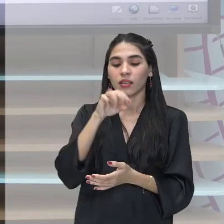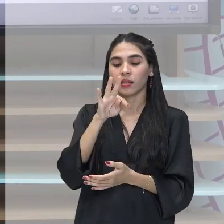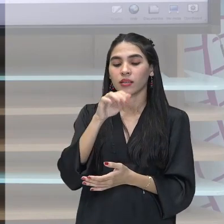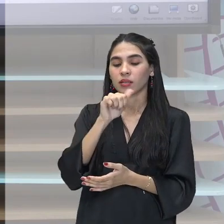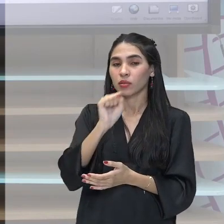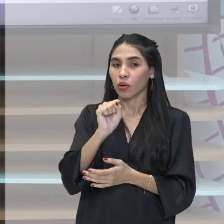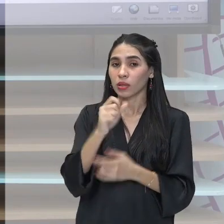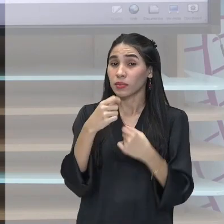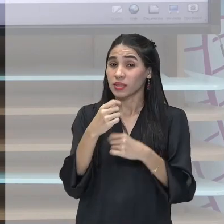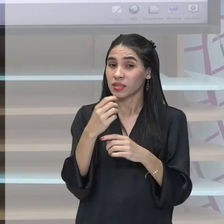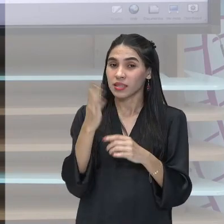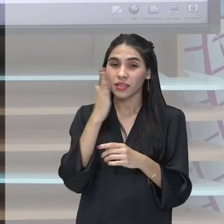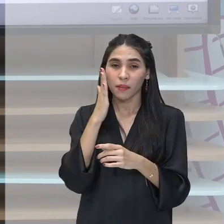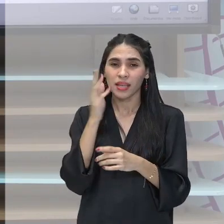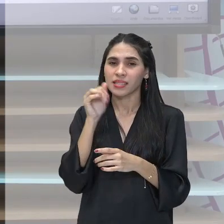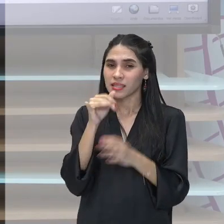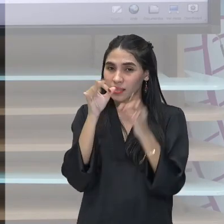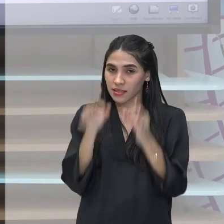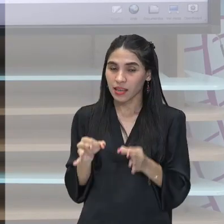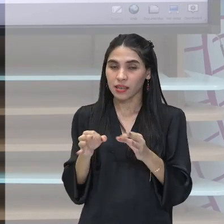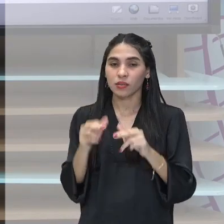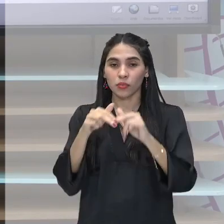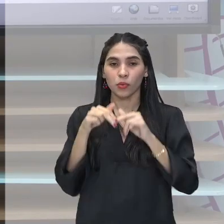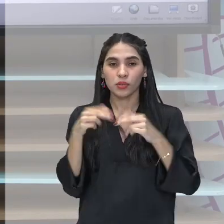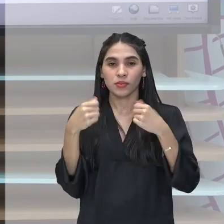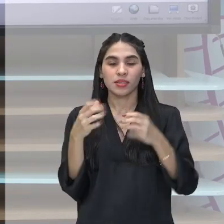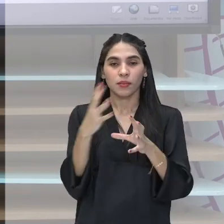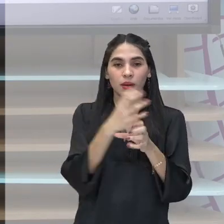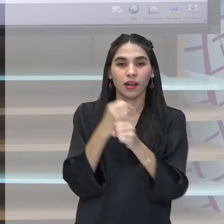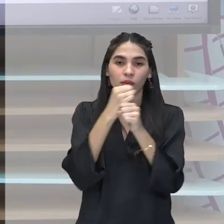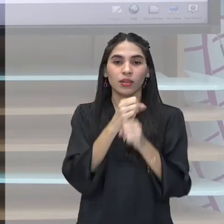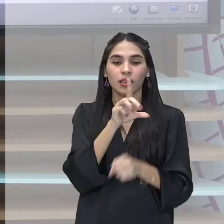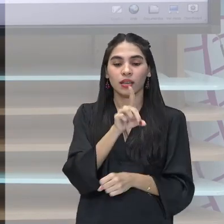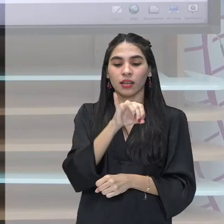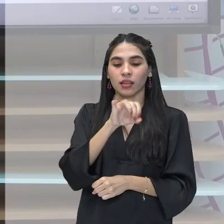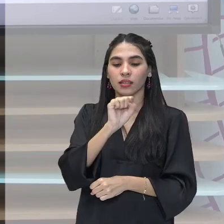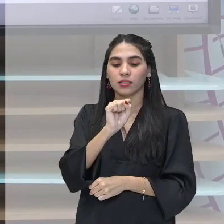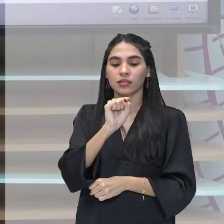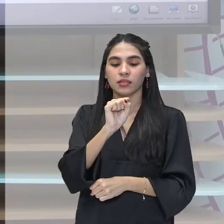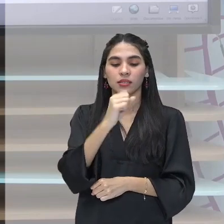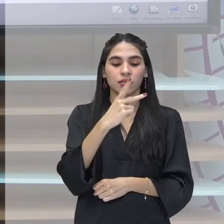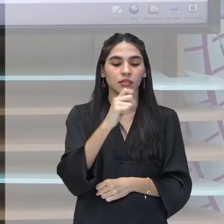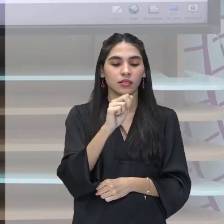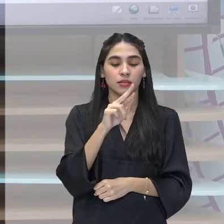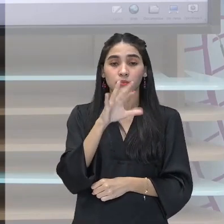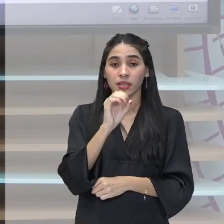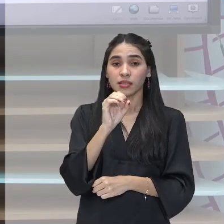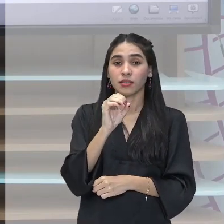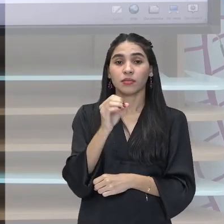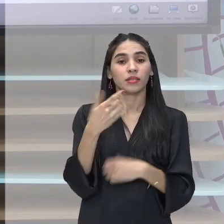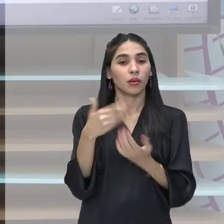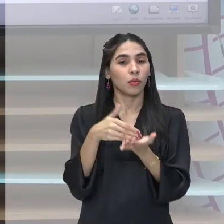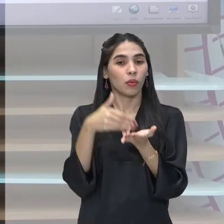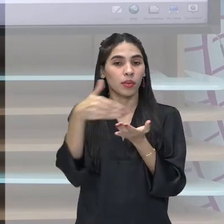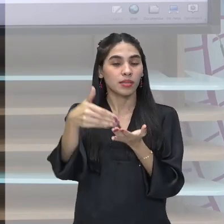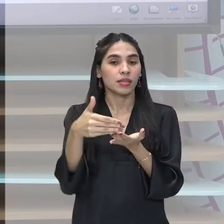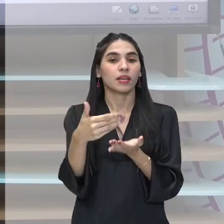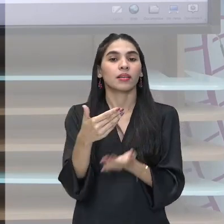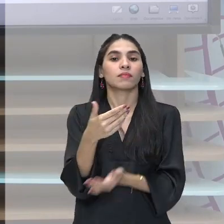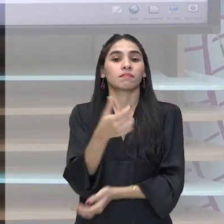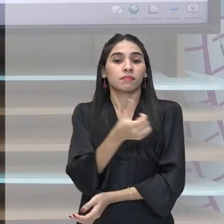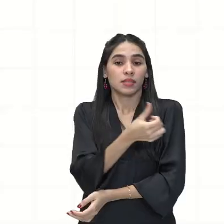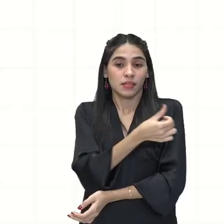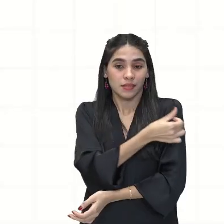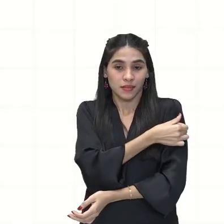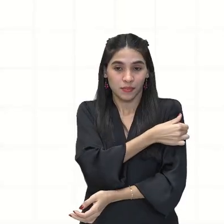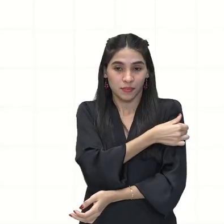Então, vamos calcular a dispersão de cada uma dessas turmas. Então, vamos começar com a turma do